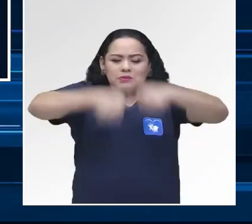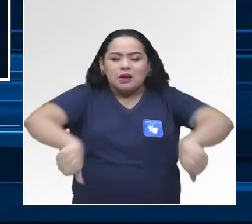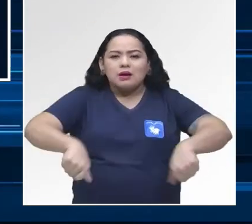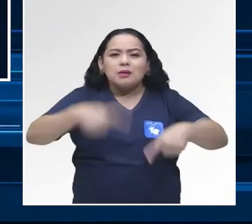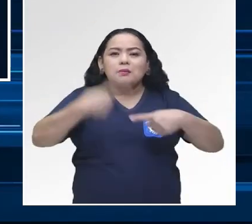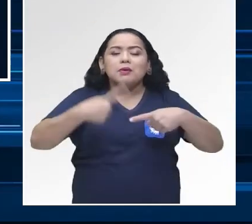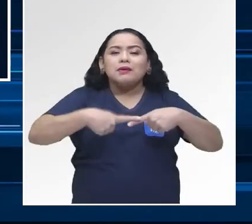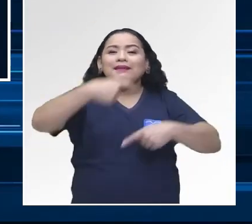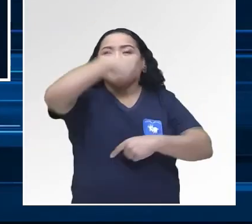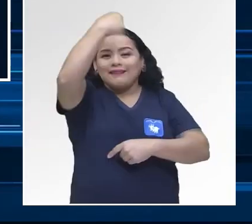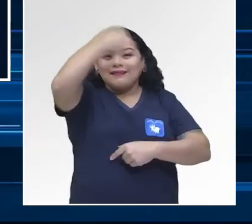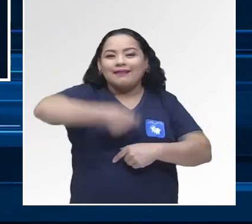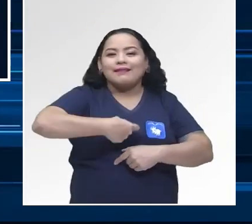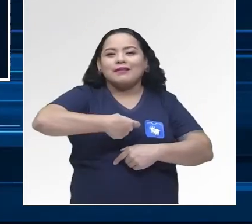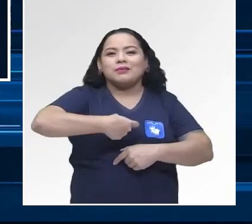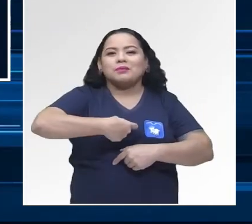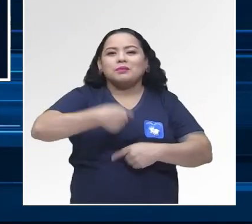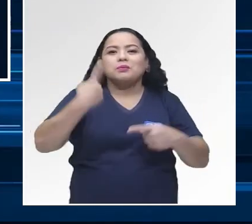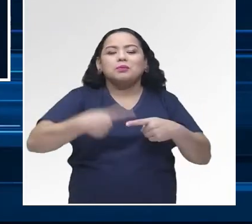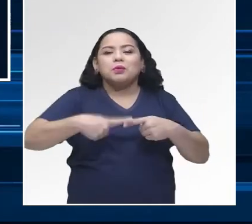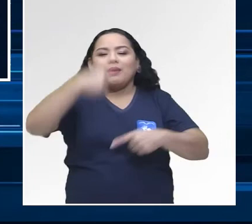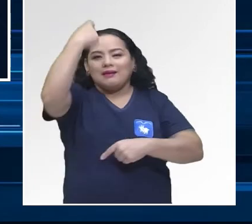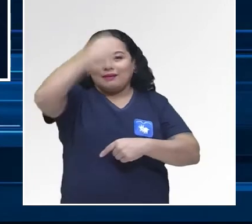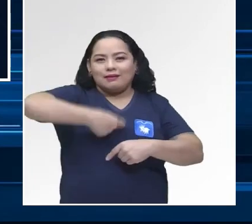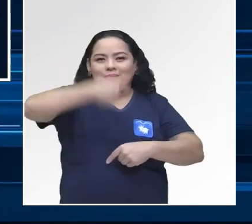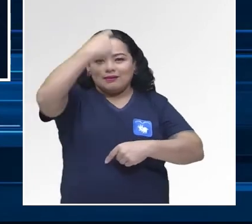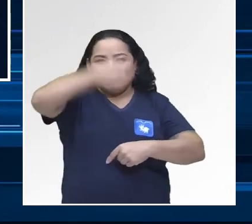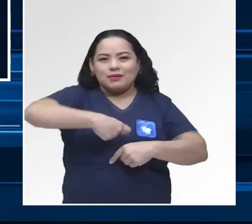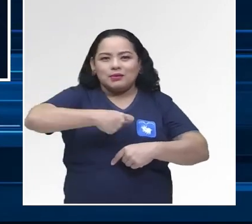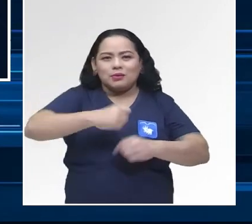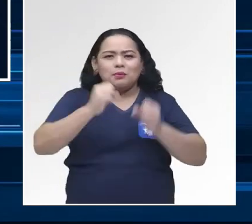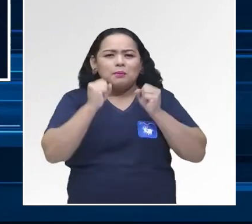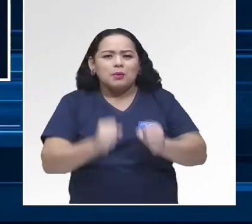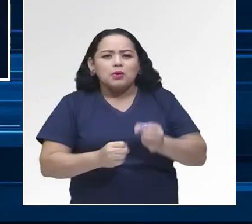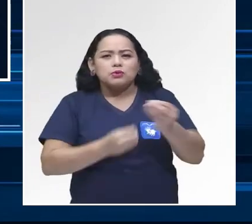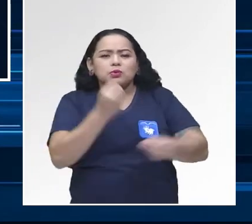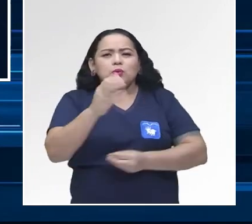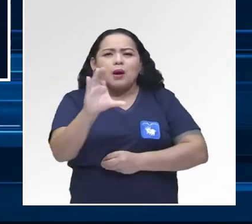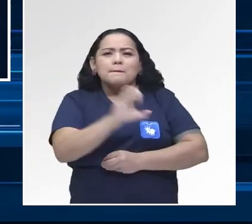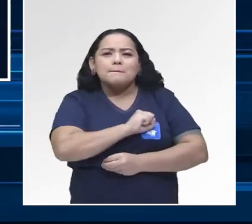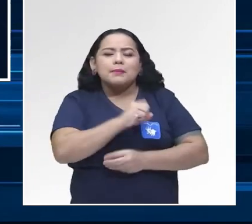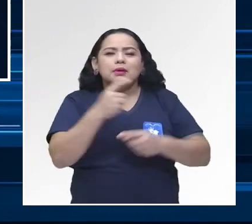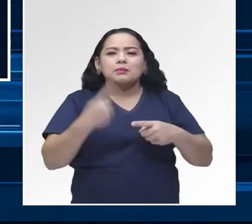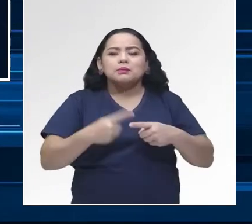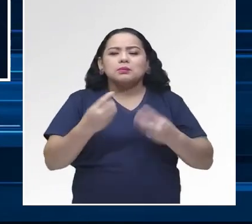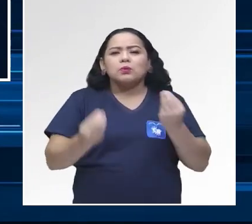que eu sou capaz de amar?